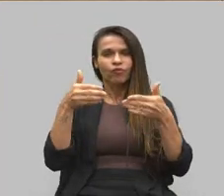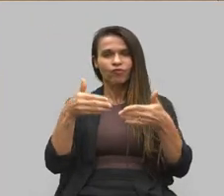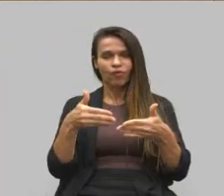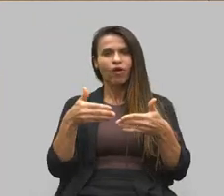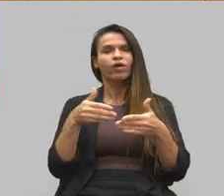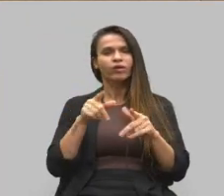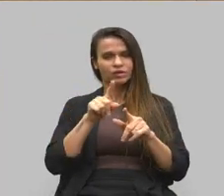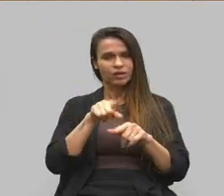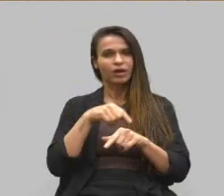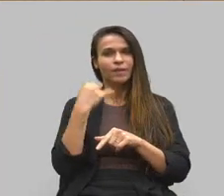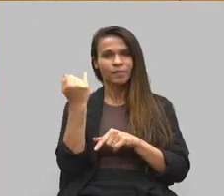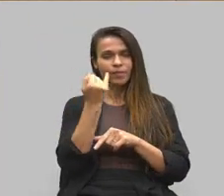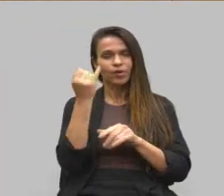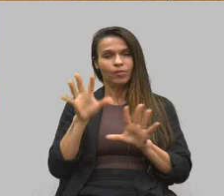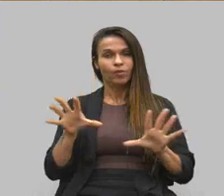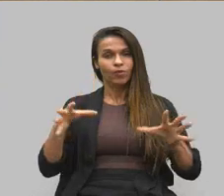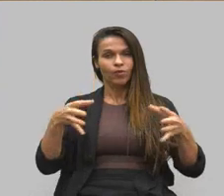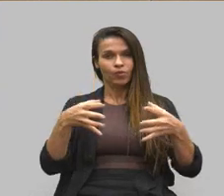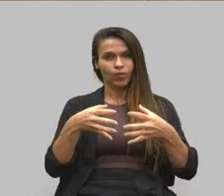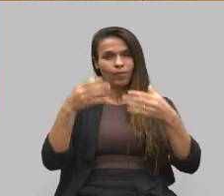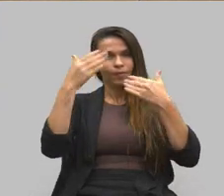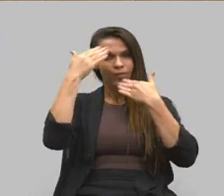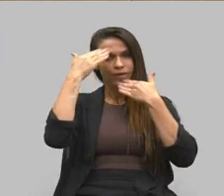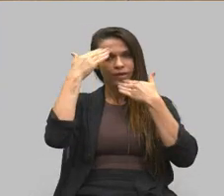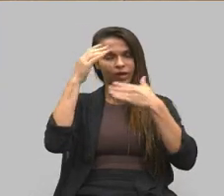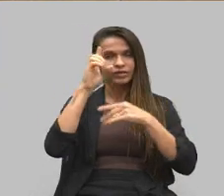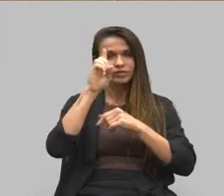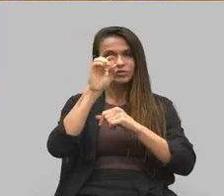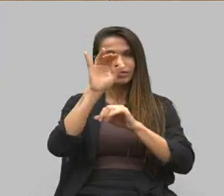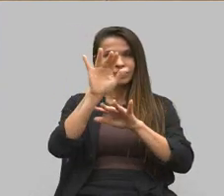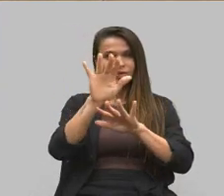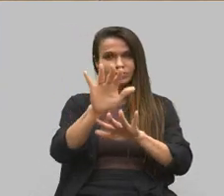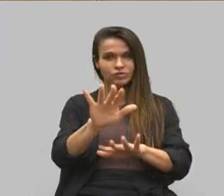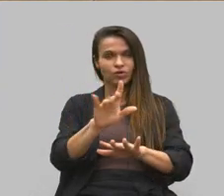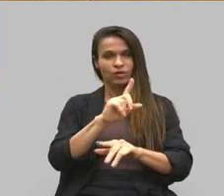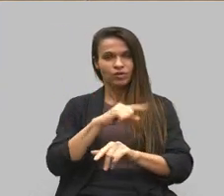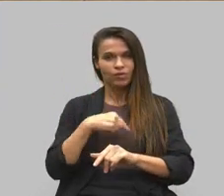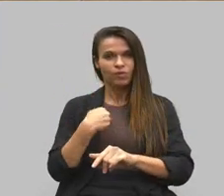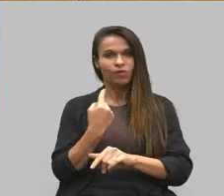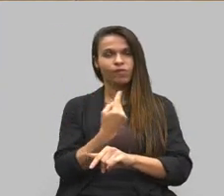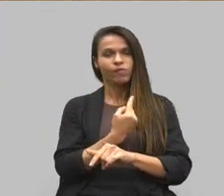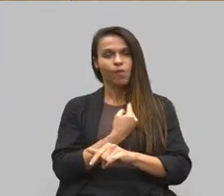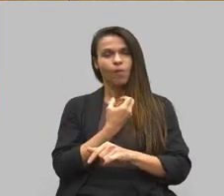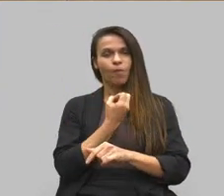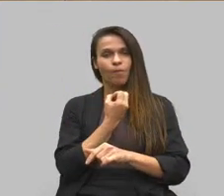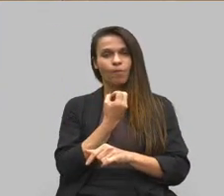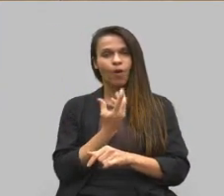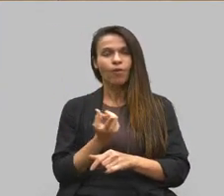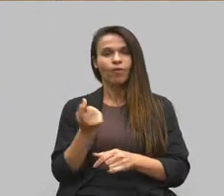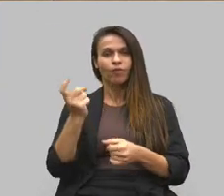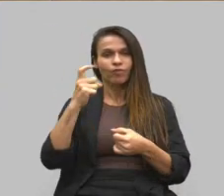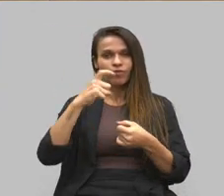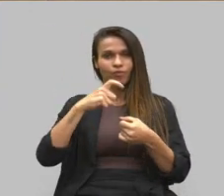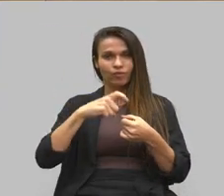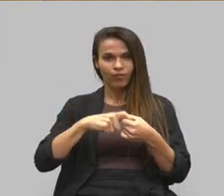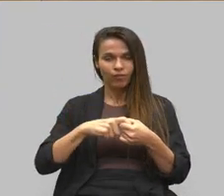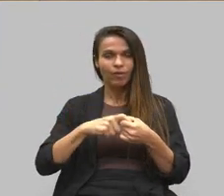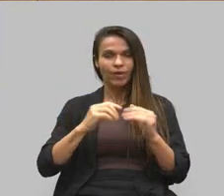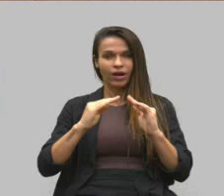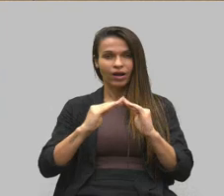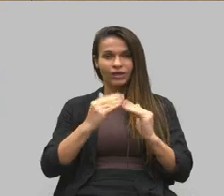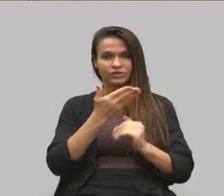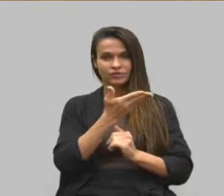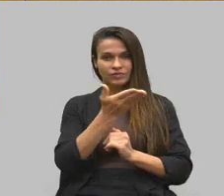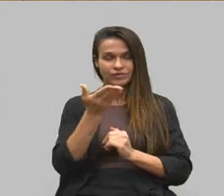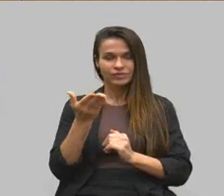importância pra categoria Muito obrigado Deus abençoe a todos nós Um Bom retorno pro destino de vocês que